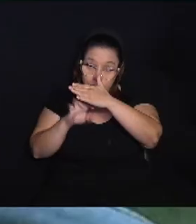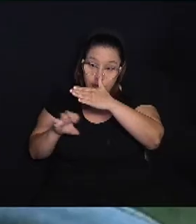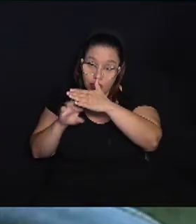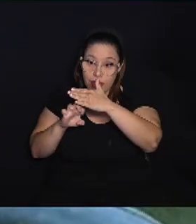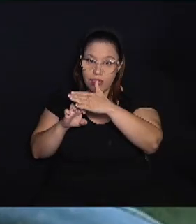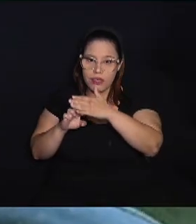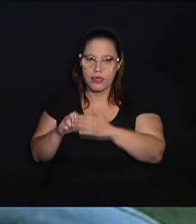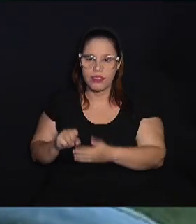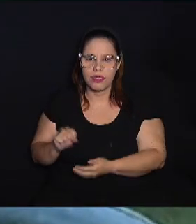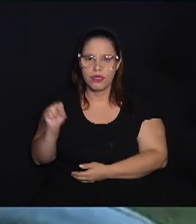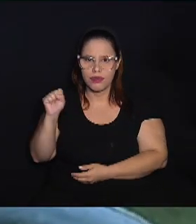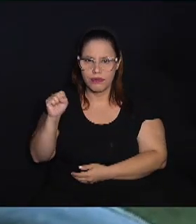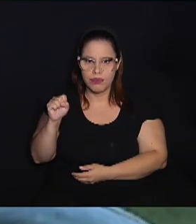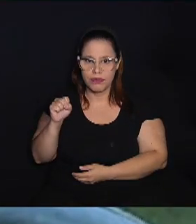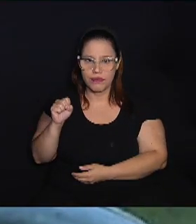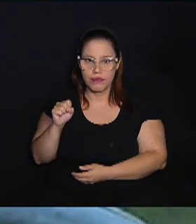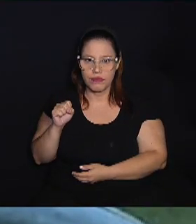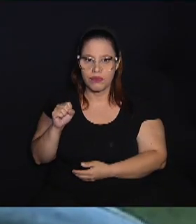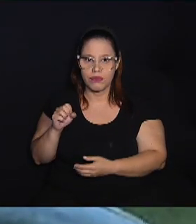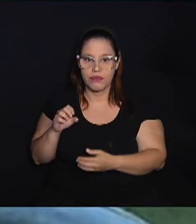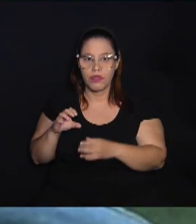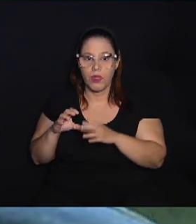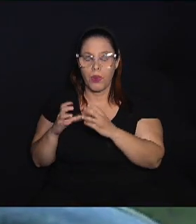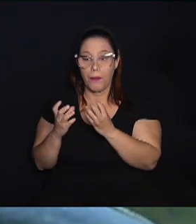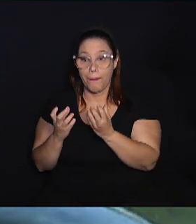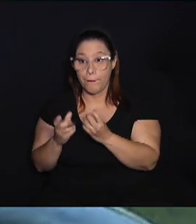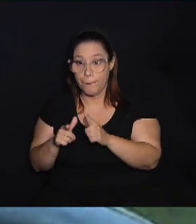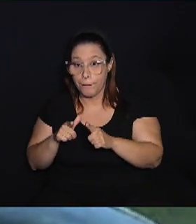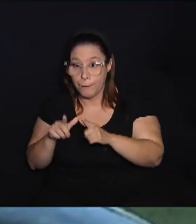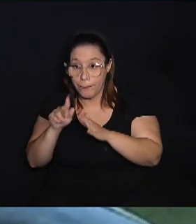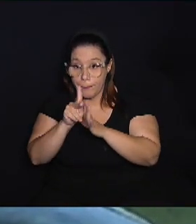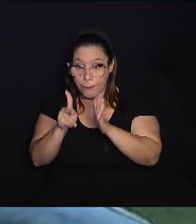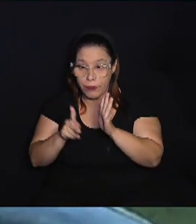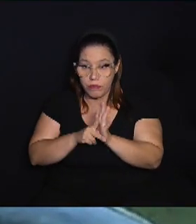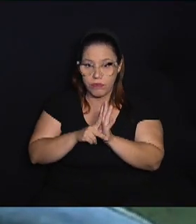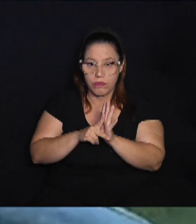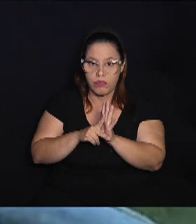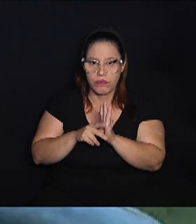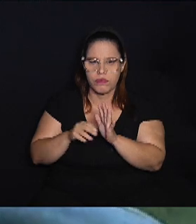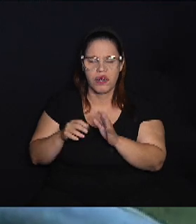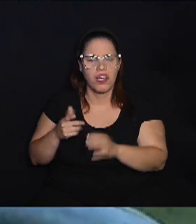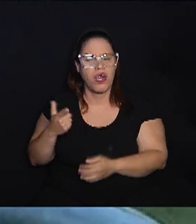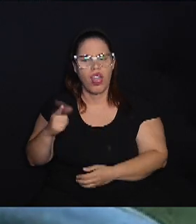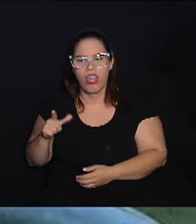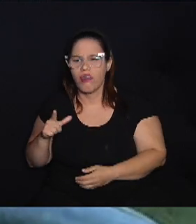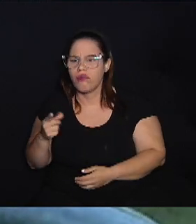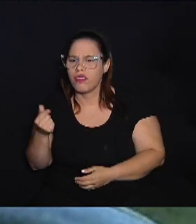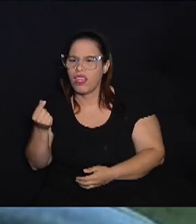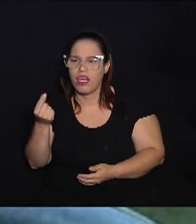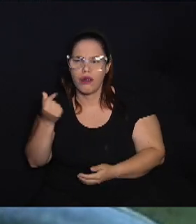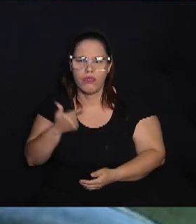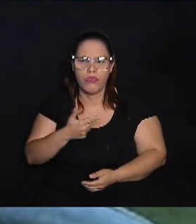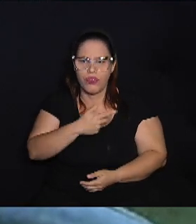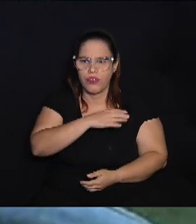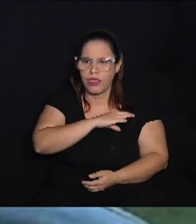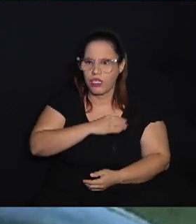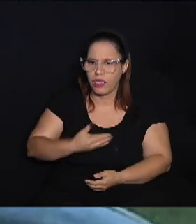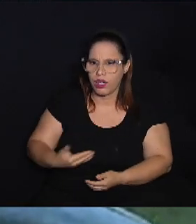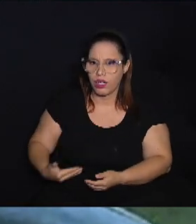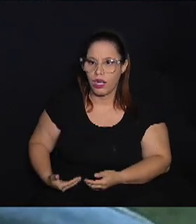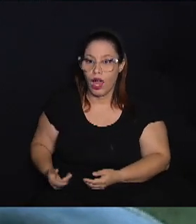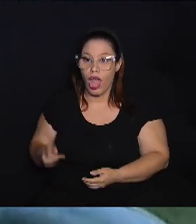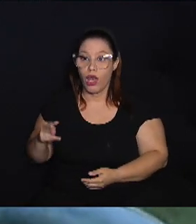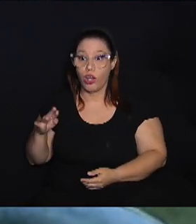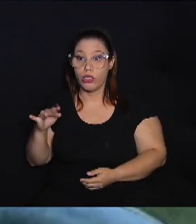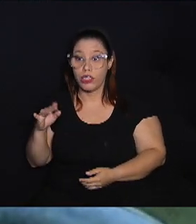Sim. O programa Prolata, né, entidade sem fins lucrativos que atua na logística reversa das